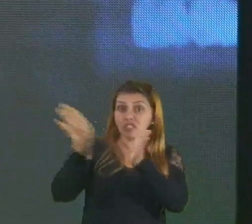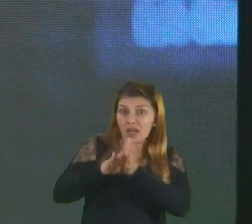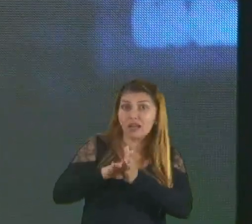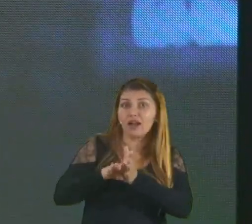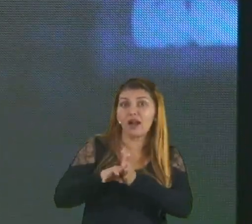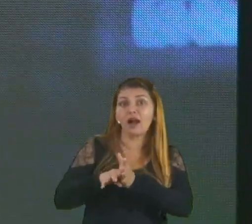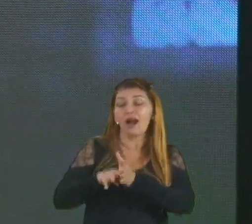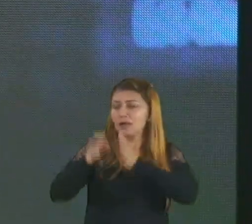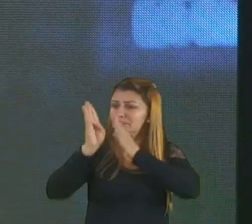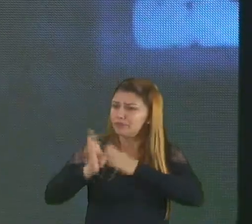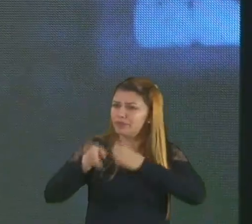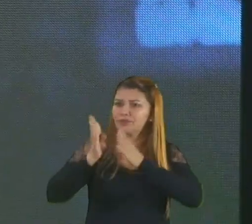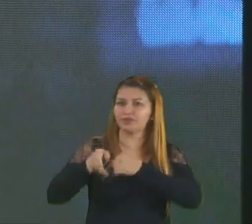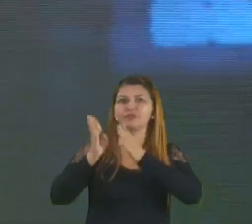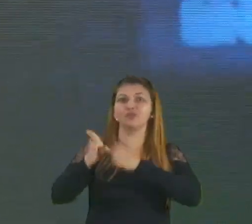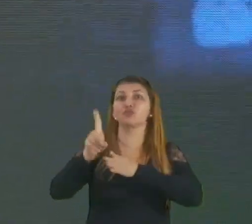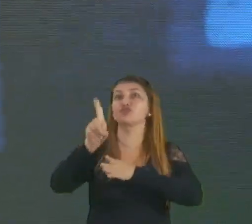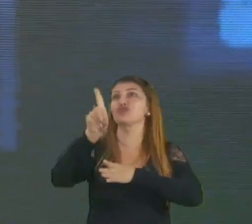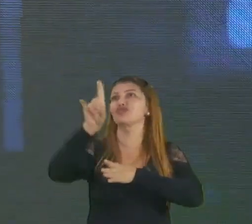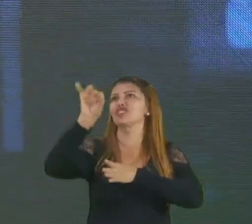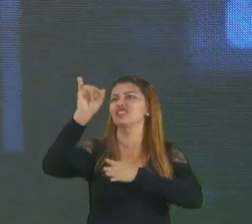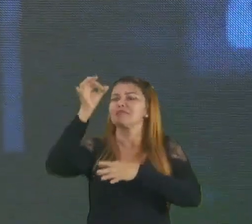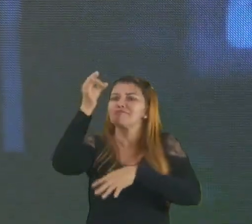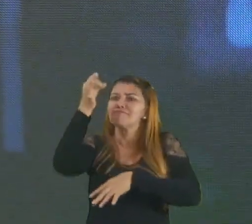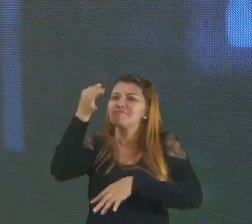Vai chegar o bendito dia,